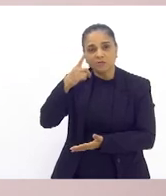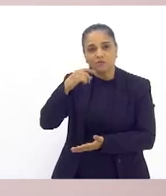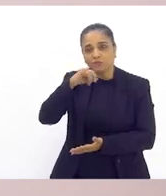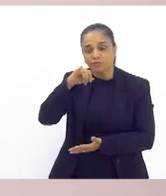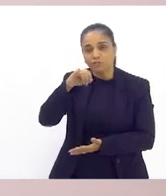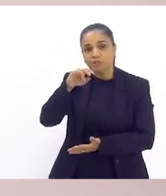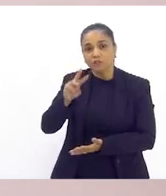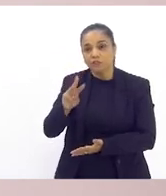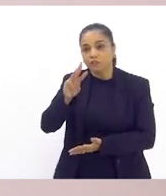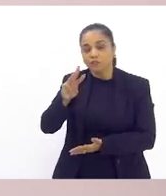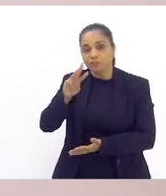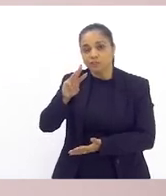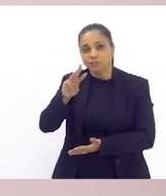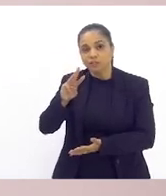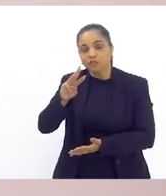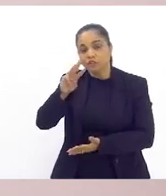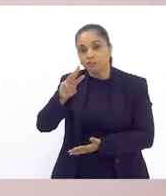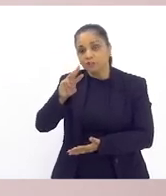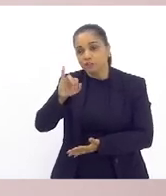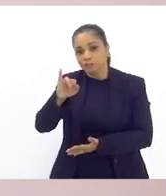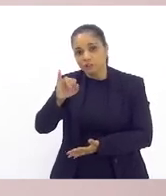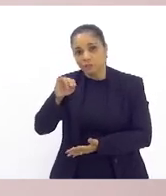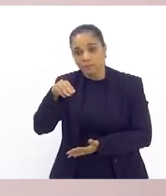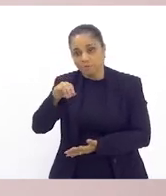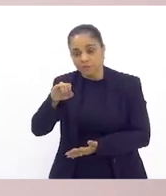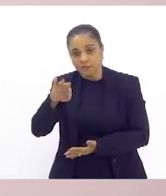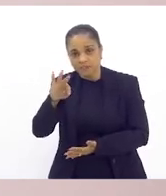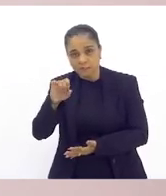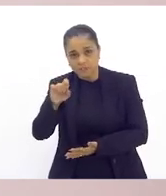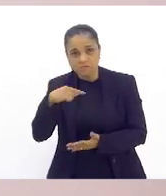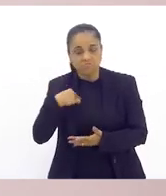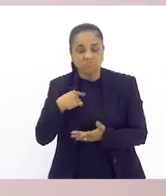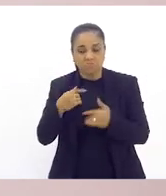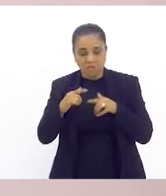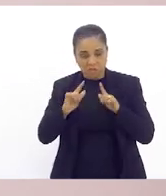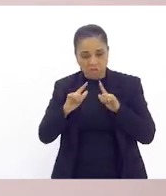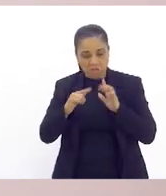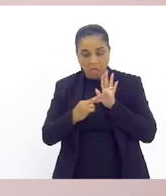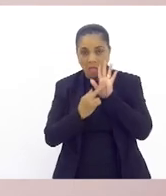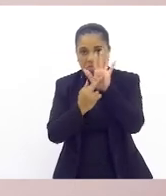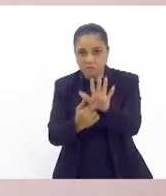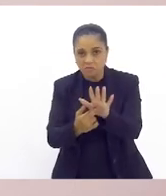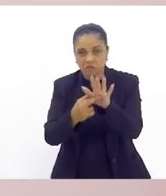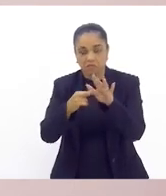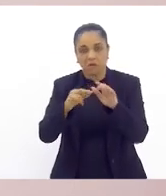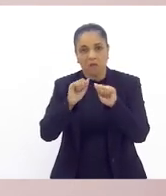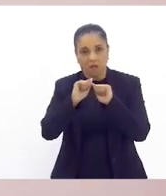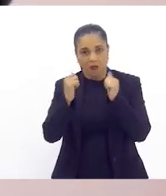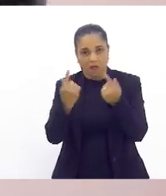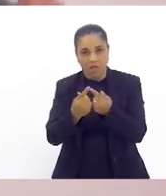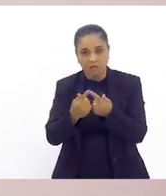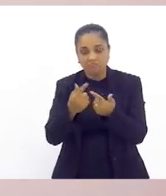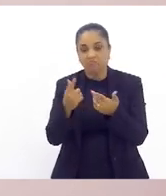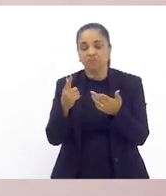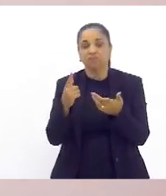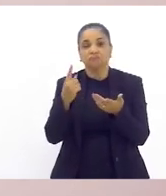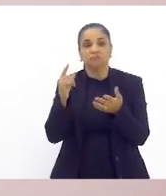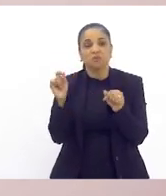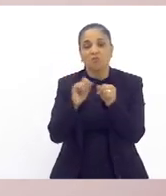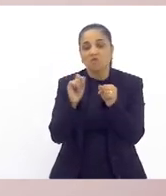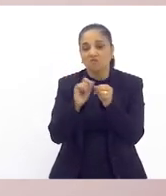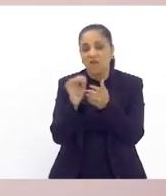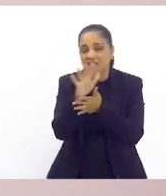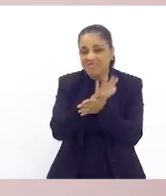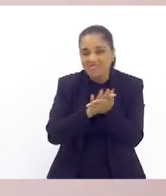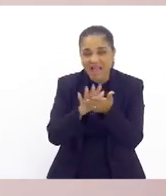representando aqui alerj e nada foi feito existe ruas com gambiarras porque